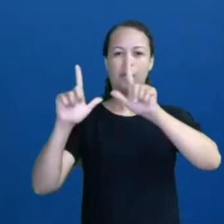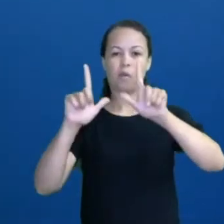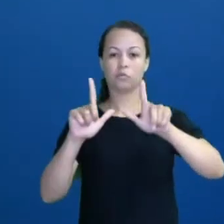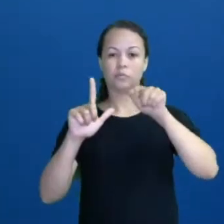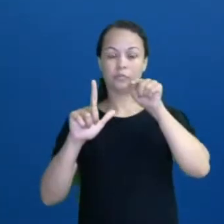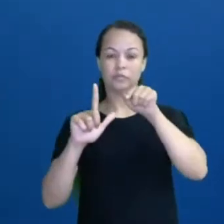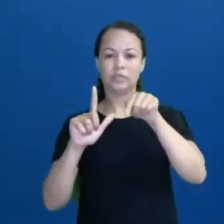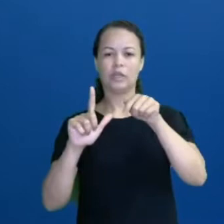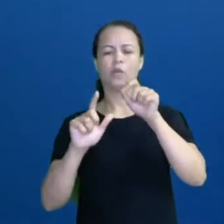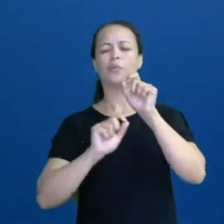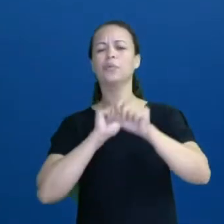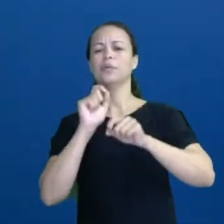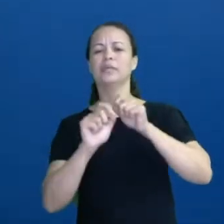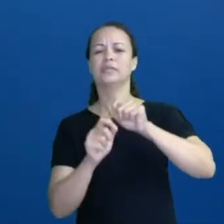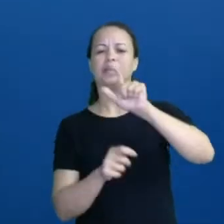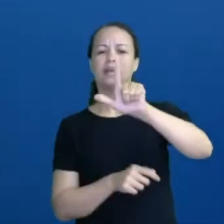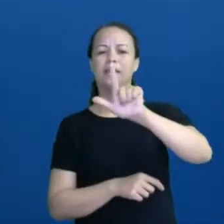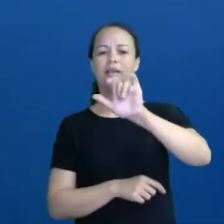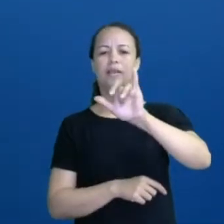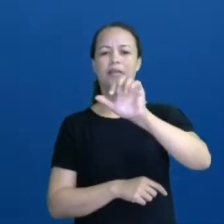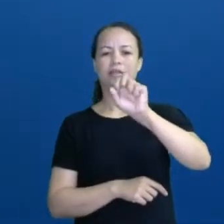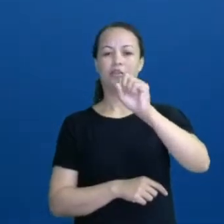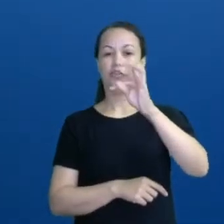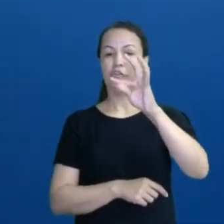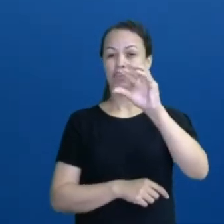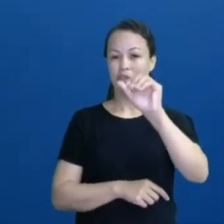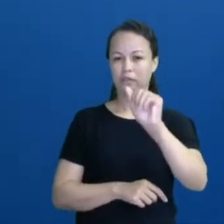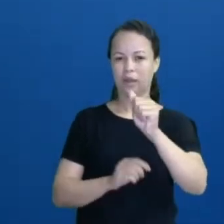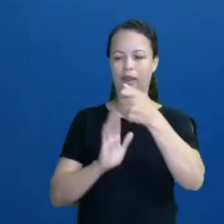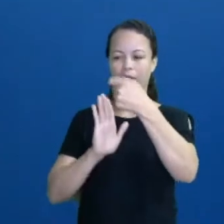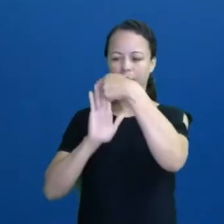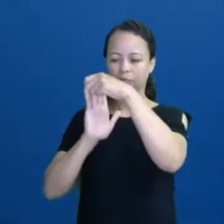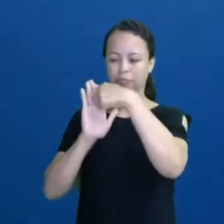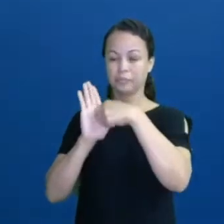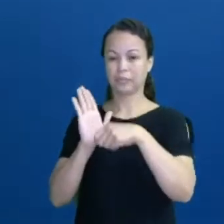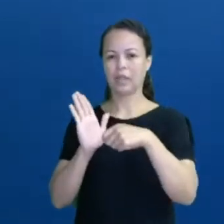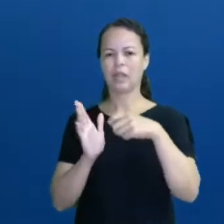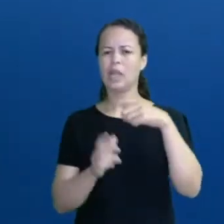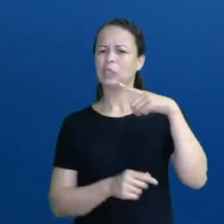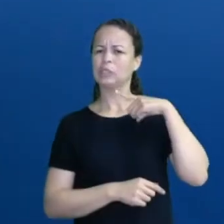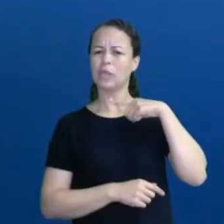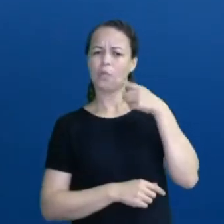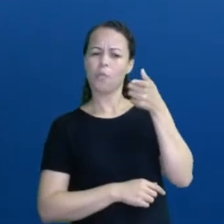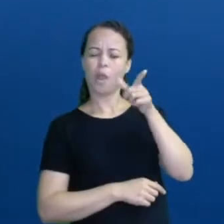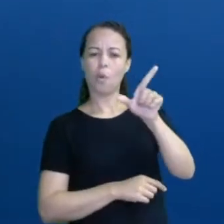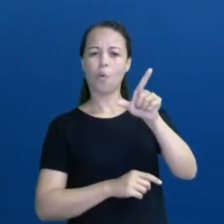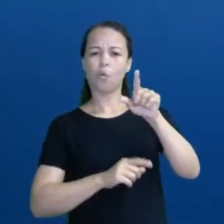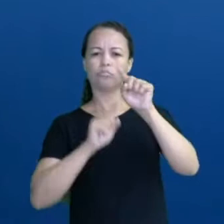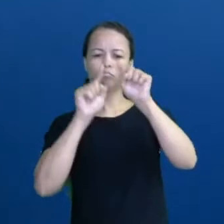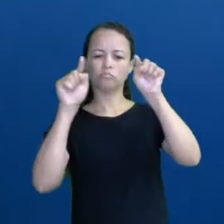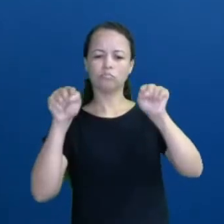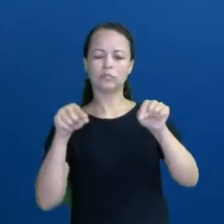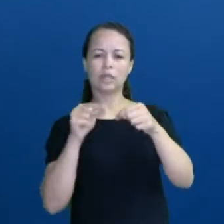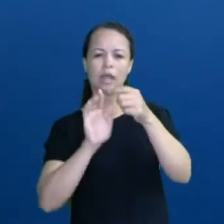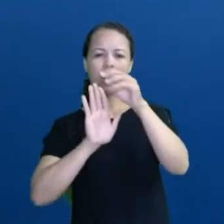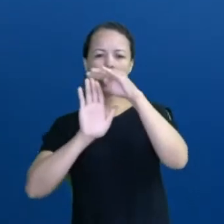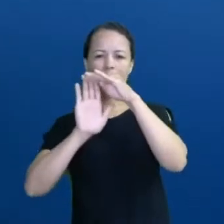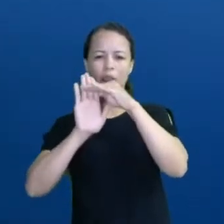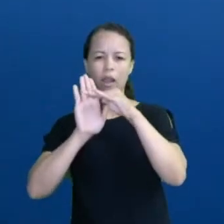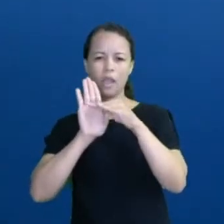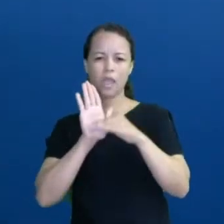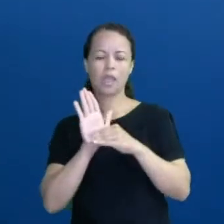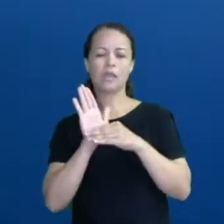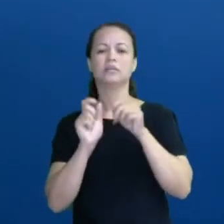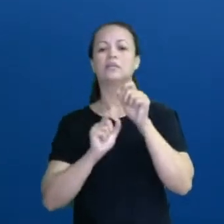é uma lista. Ó, aqui eu tenho uma outra lista. E que lista é essa,